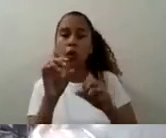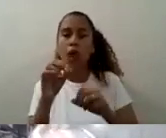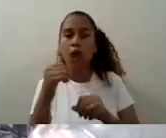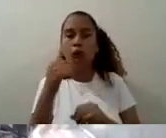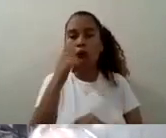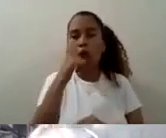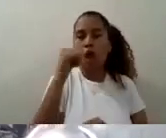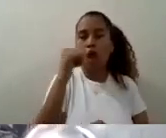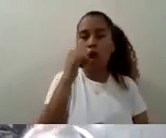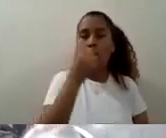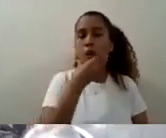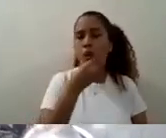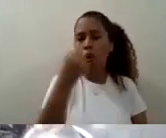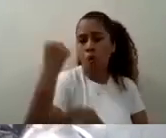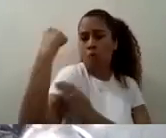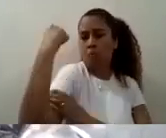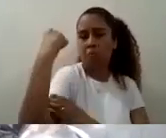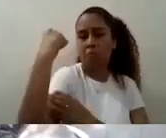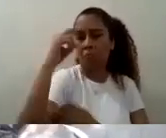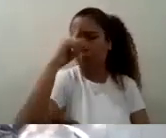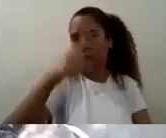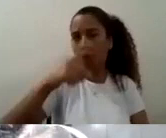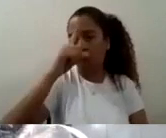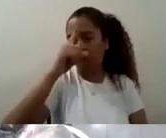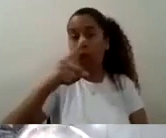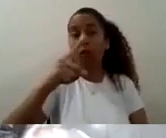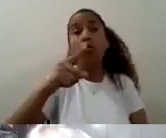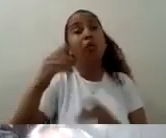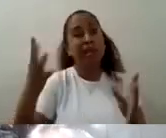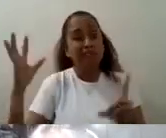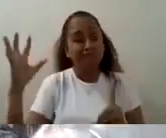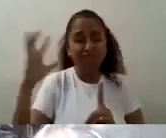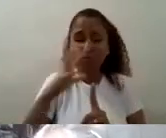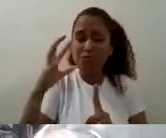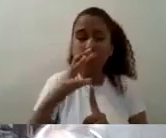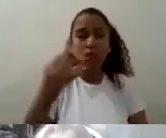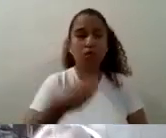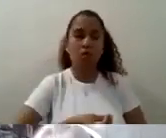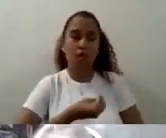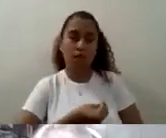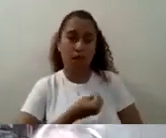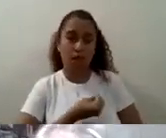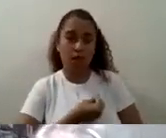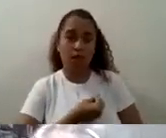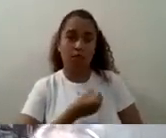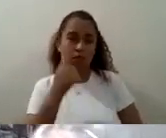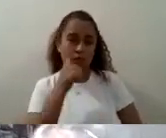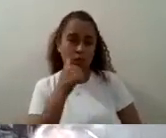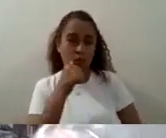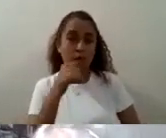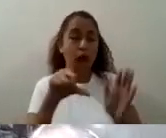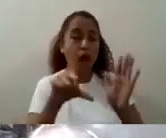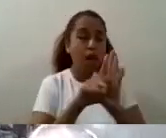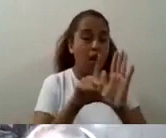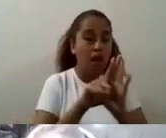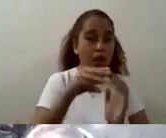tem impactado sobre a vida das mulheres. A lei da Maria da Penha prevê que